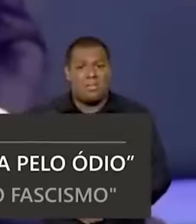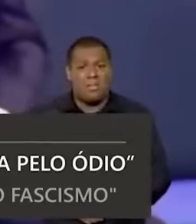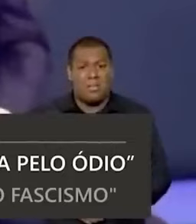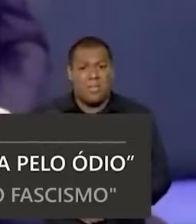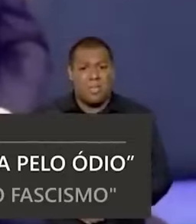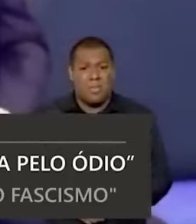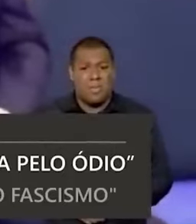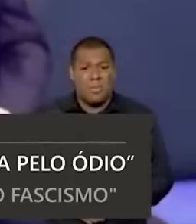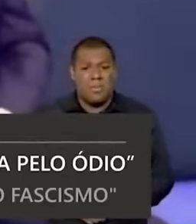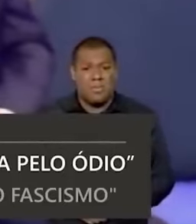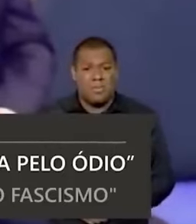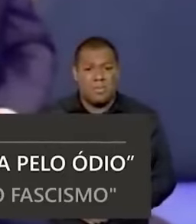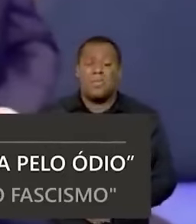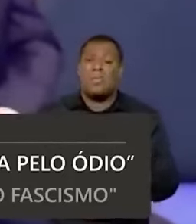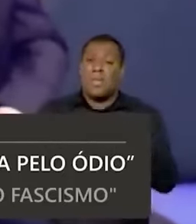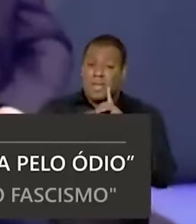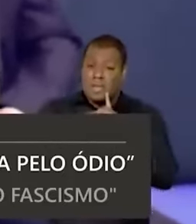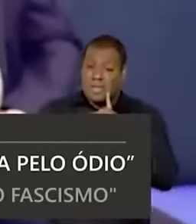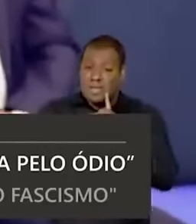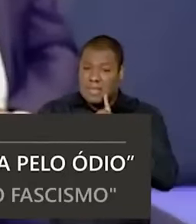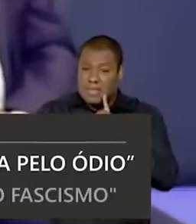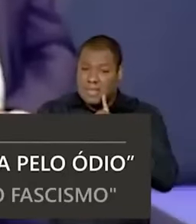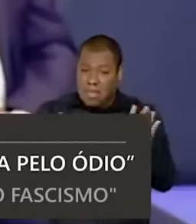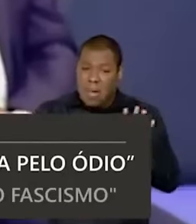está correndo risco.